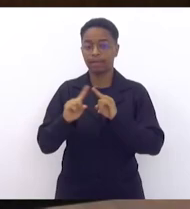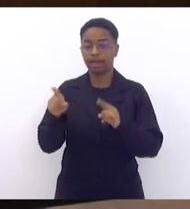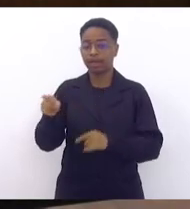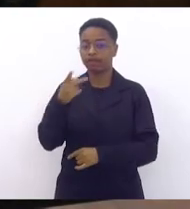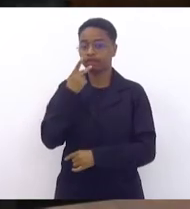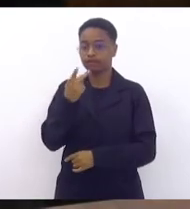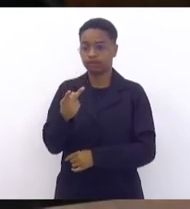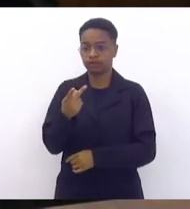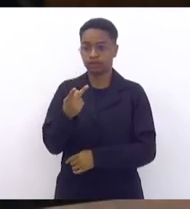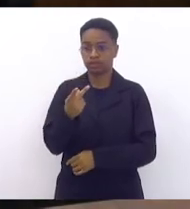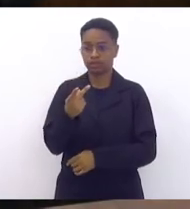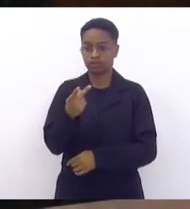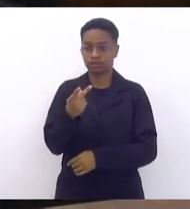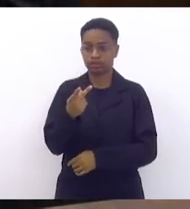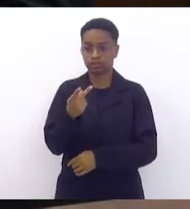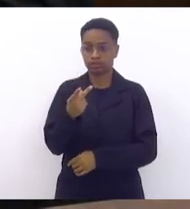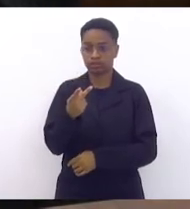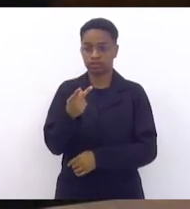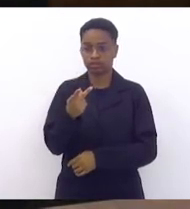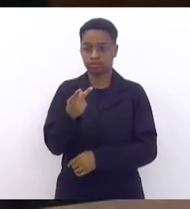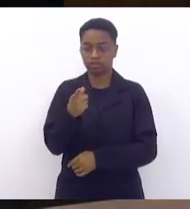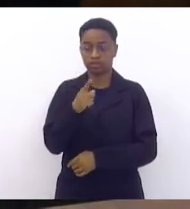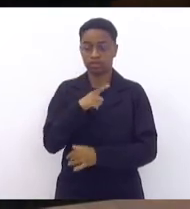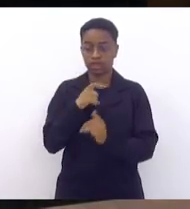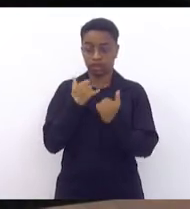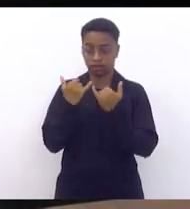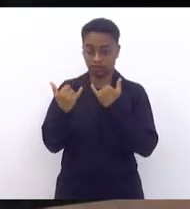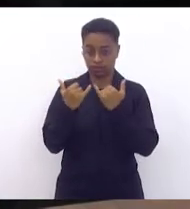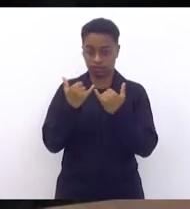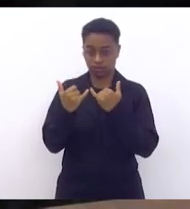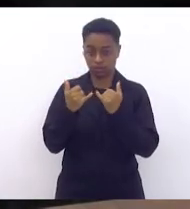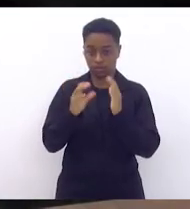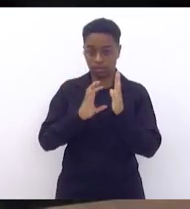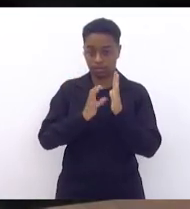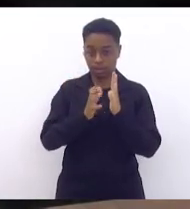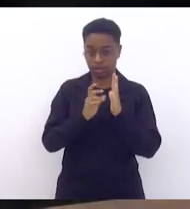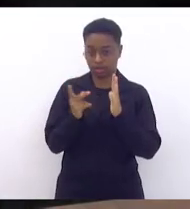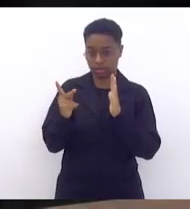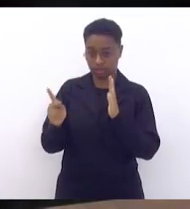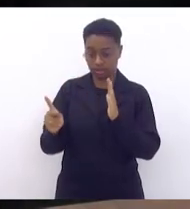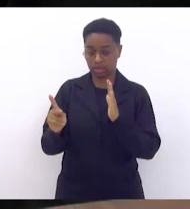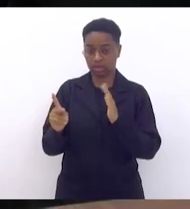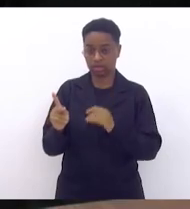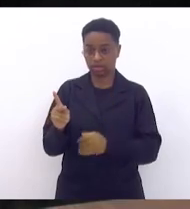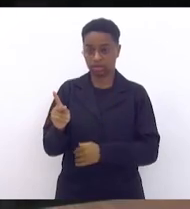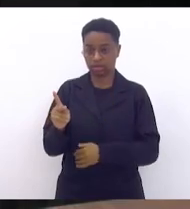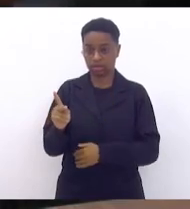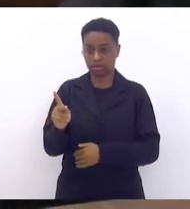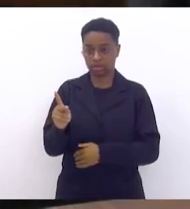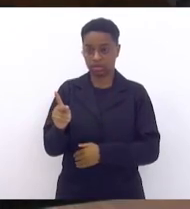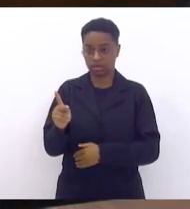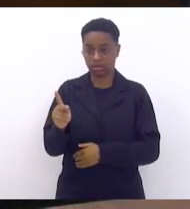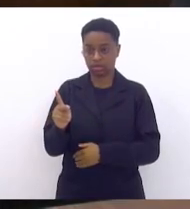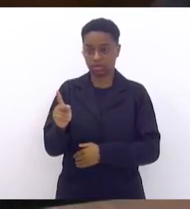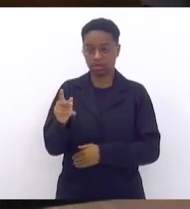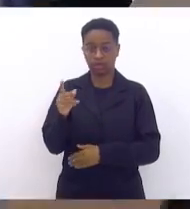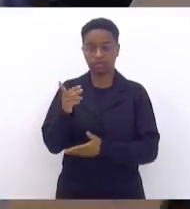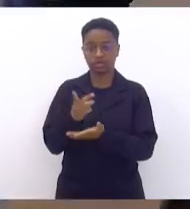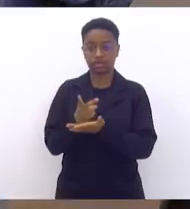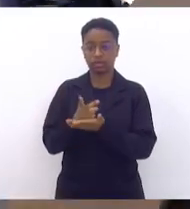que tem por informação do seu partido que vota tudo